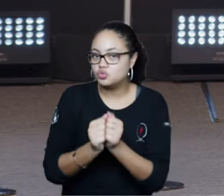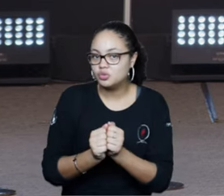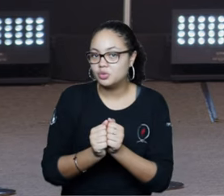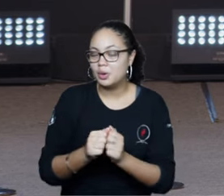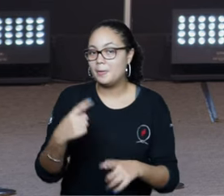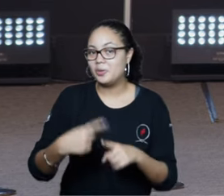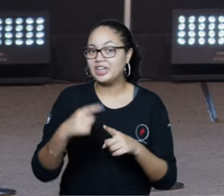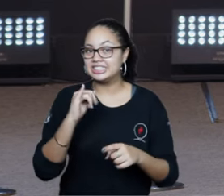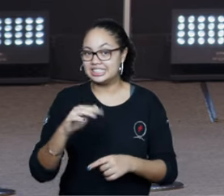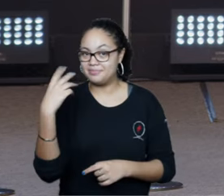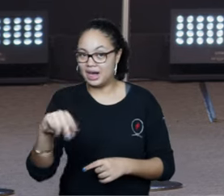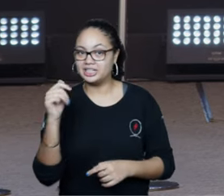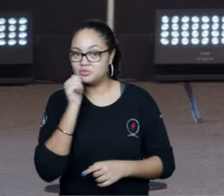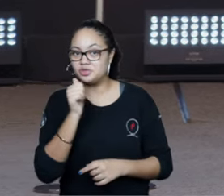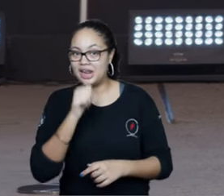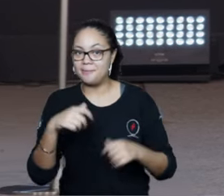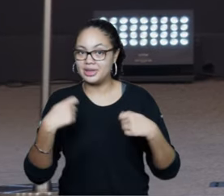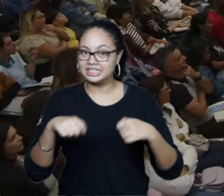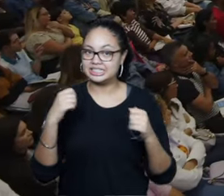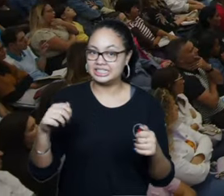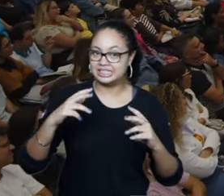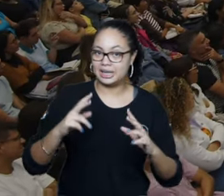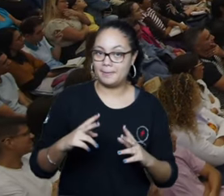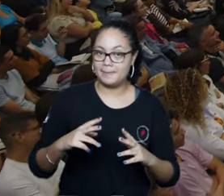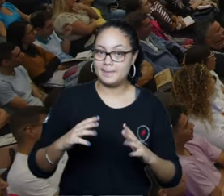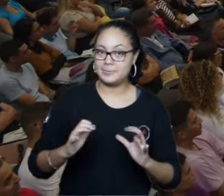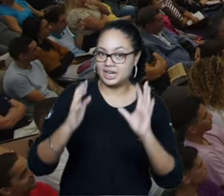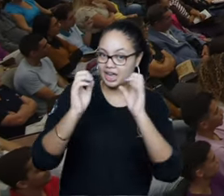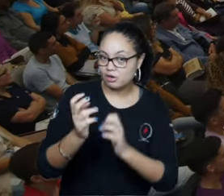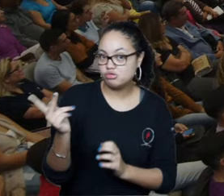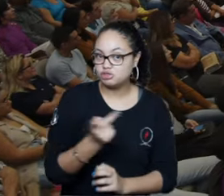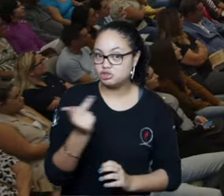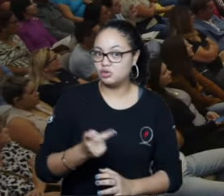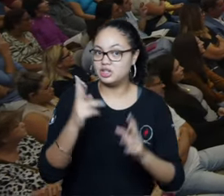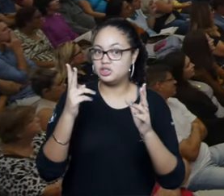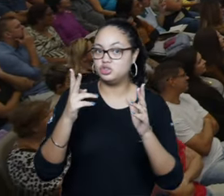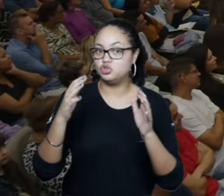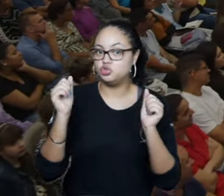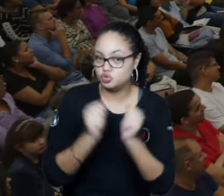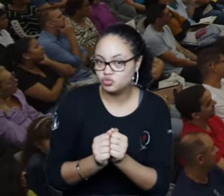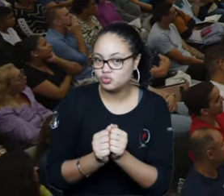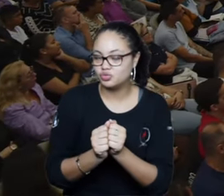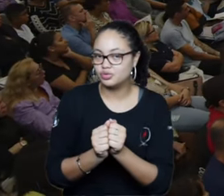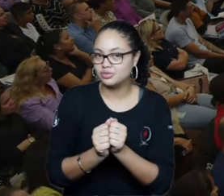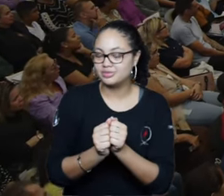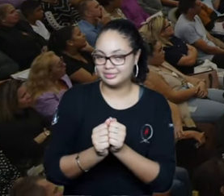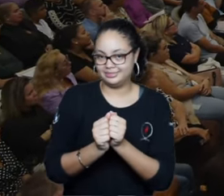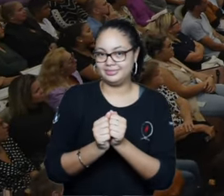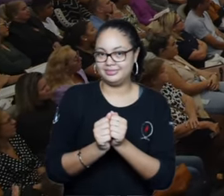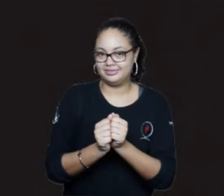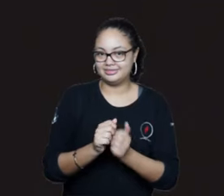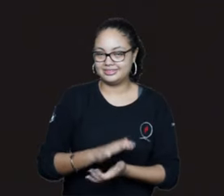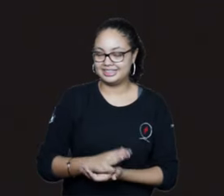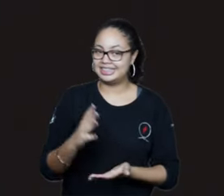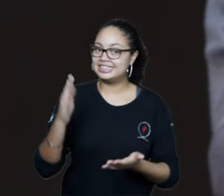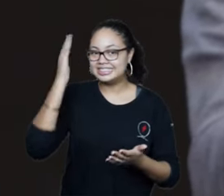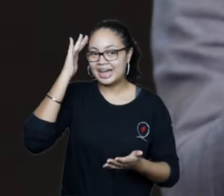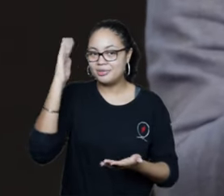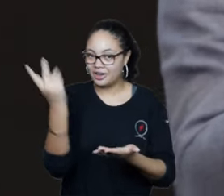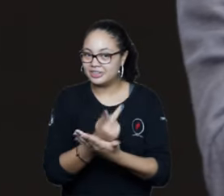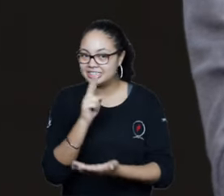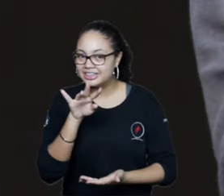uns dois mais fortes então se você encostar mais uma vez na sua mulher você vai encarar esses dois você sabe o que que vai acontecer